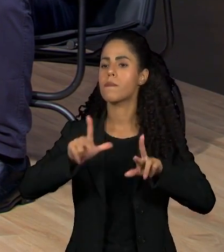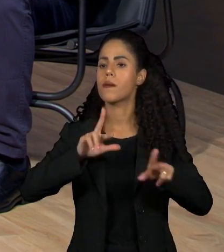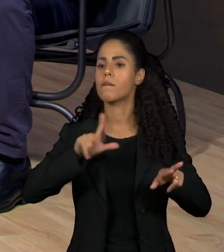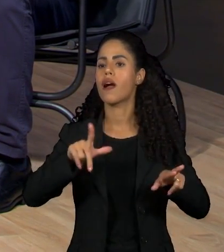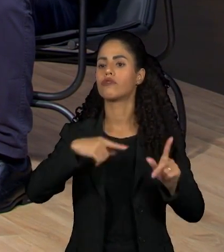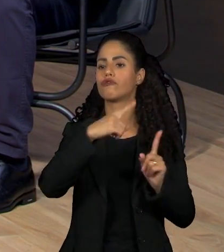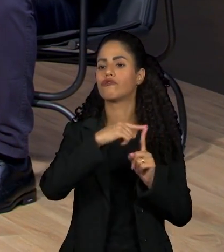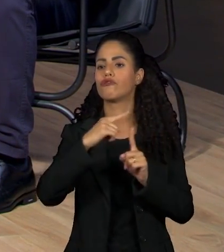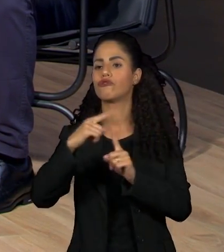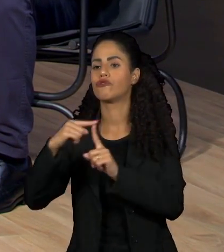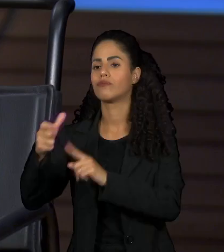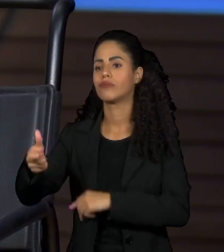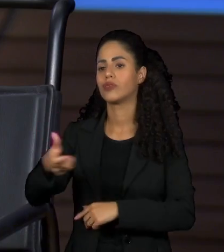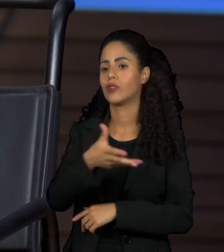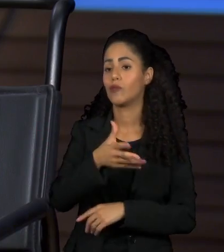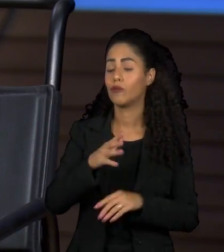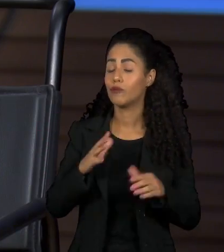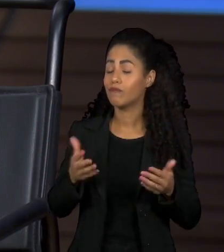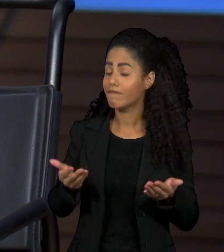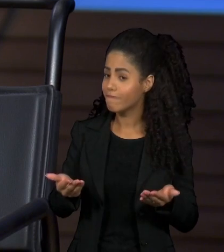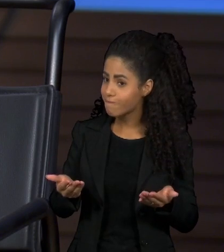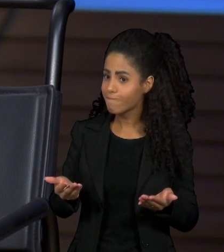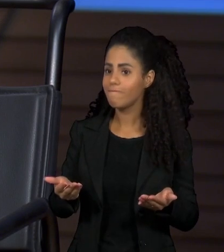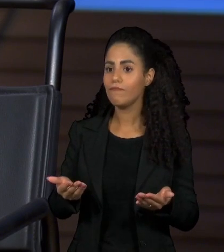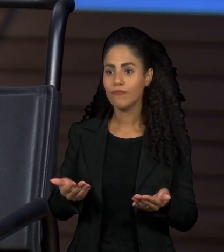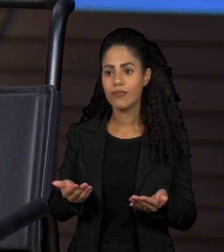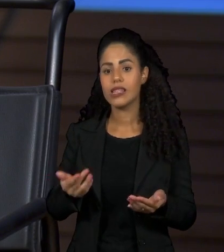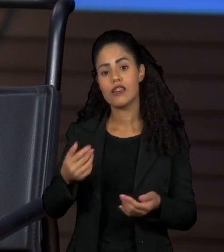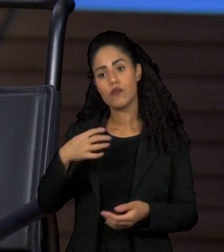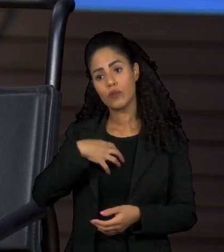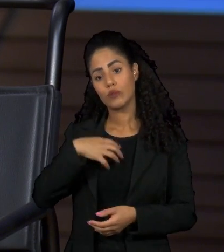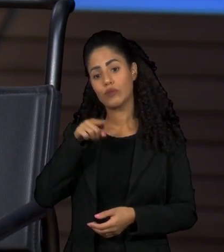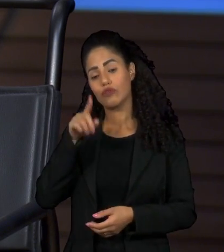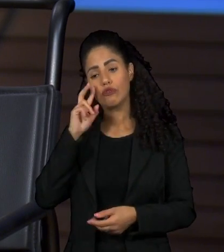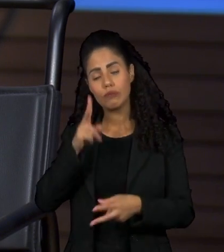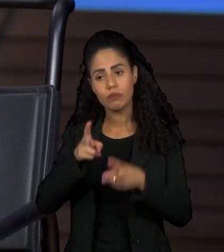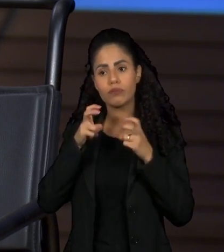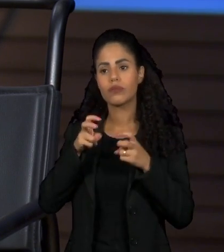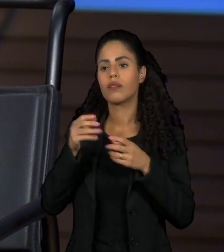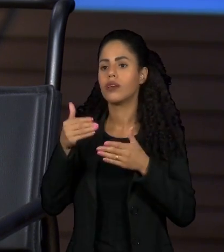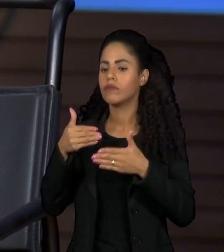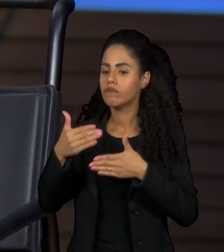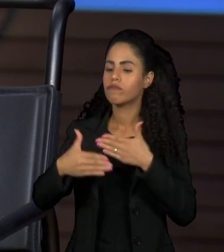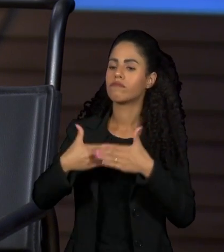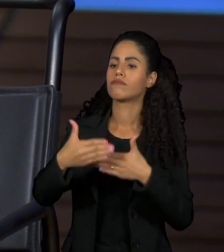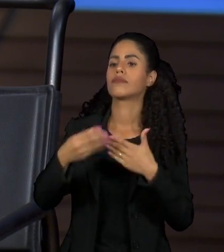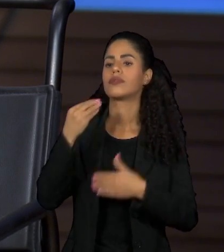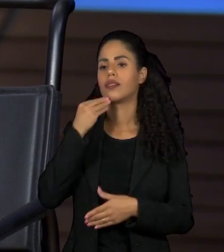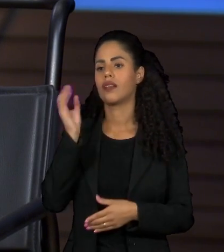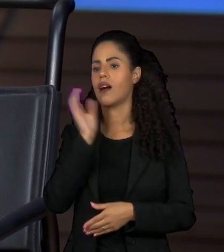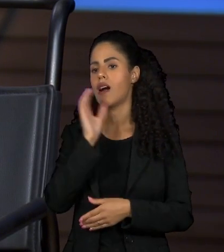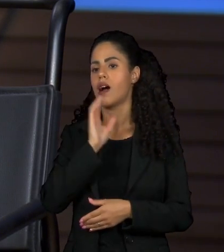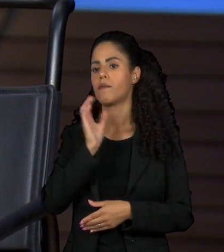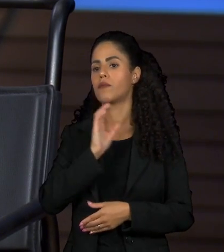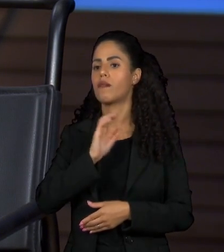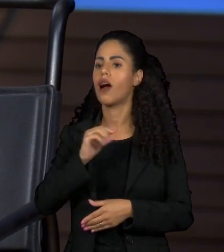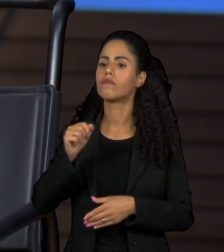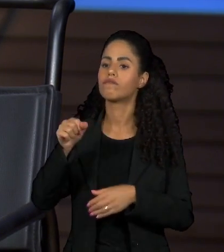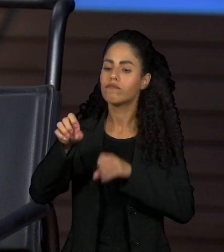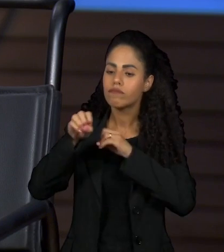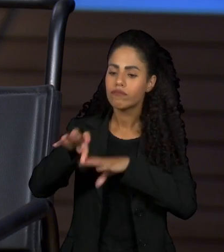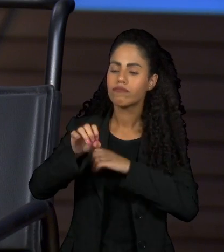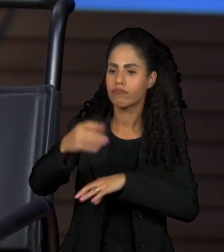novas versões e etc. E isso é um ponto que a gente precisa também caminhar mais rápido, porque o consumidor muitas